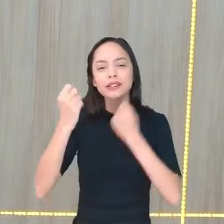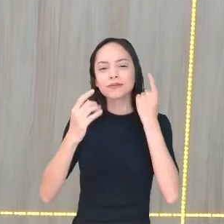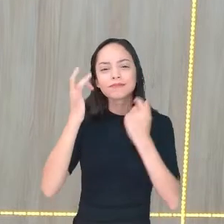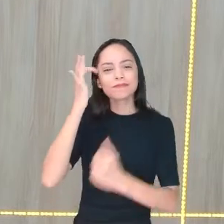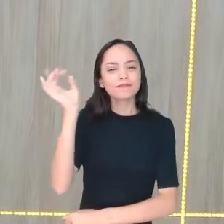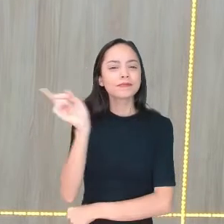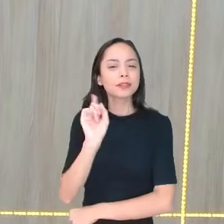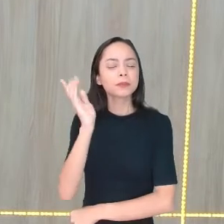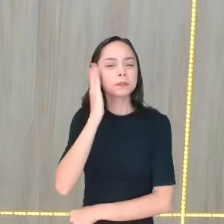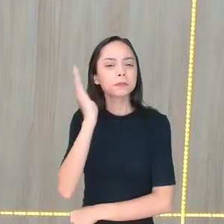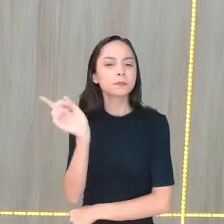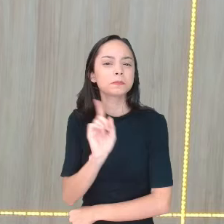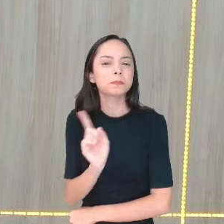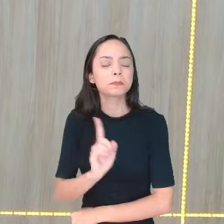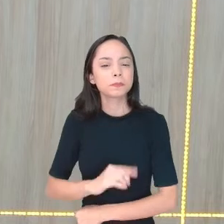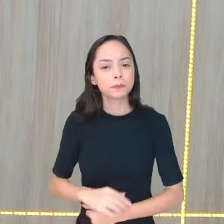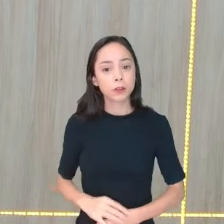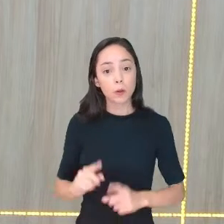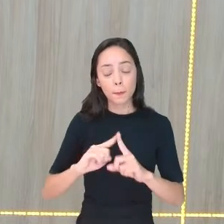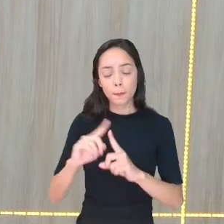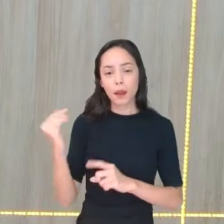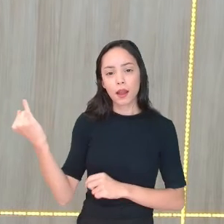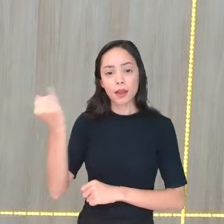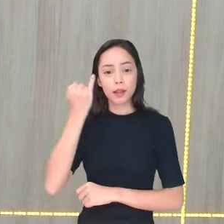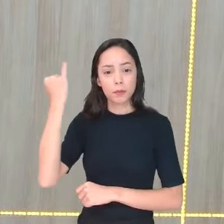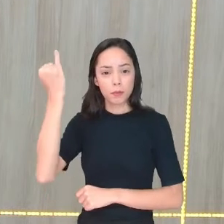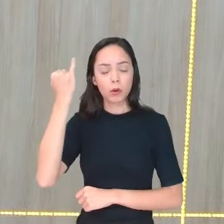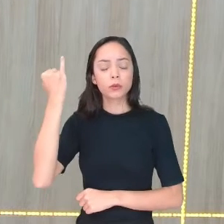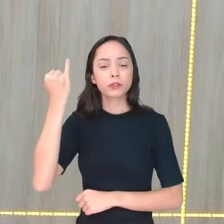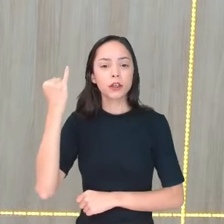apreensão, tá? Mas é importante para a gente ir se